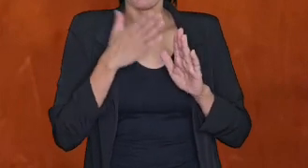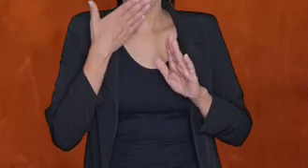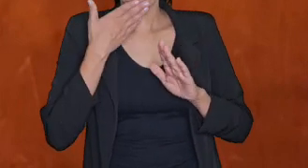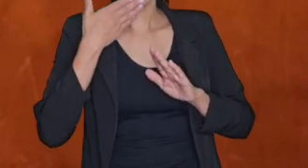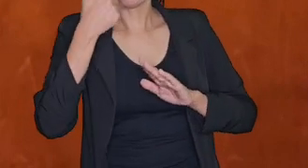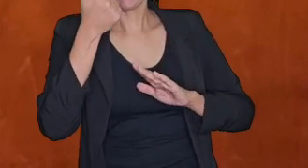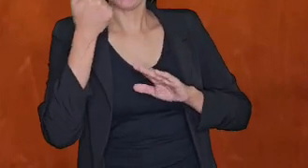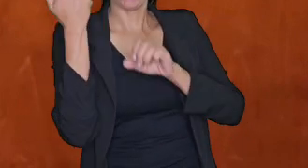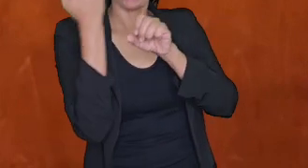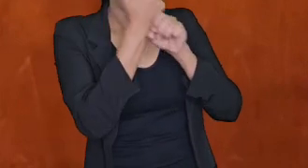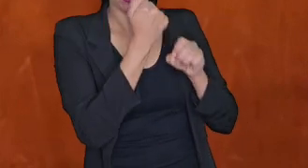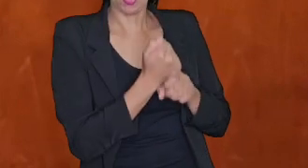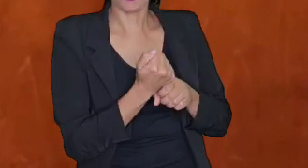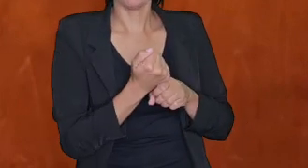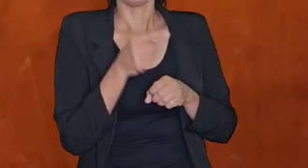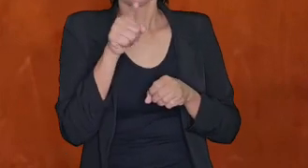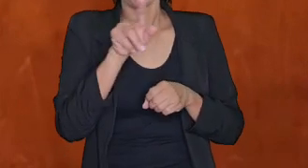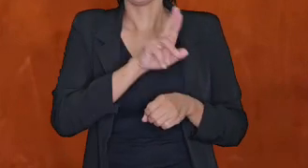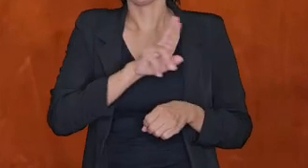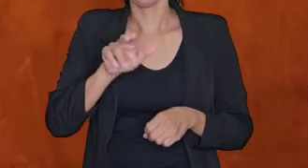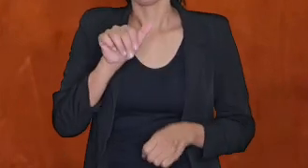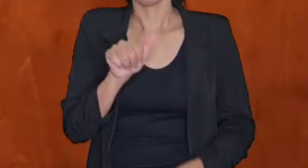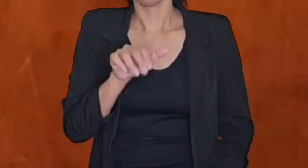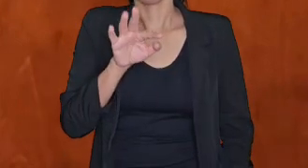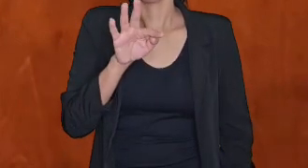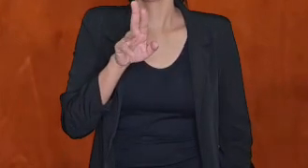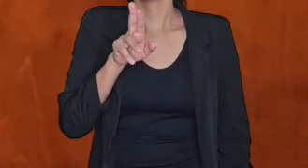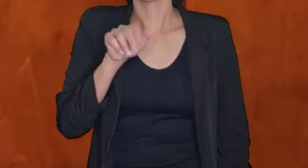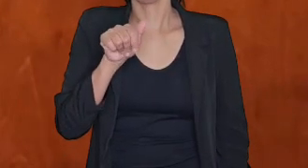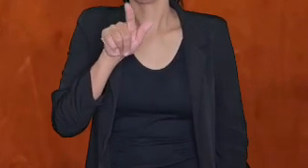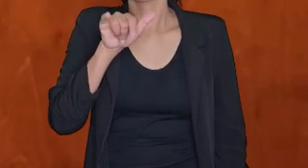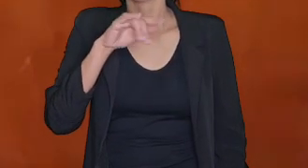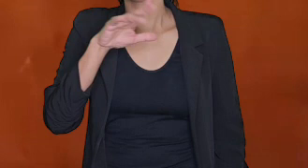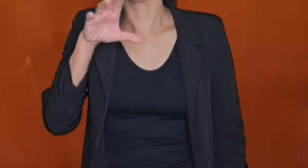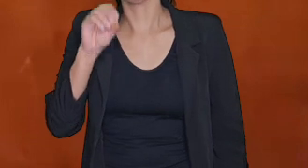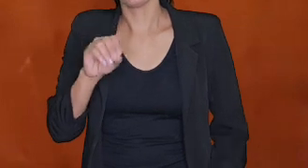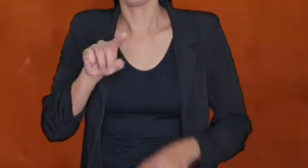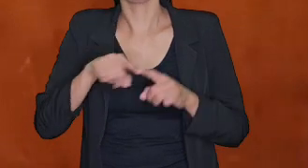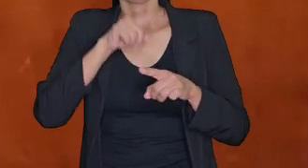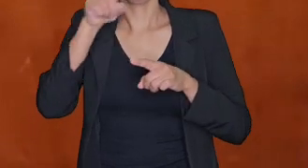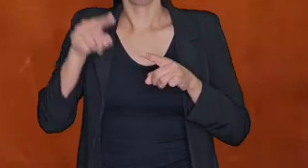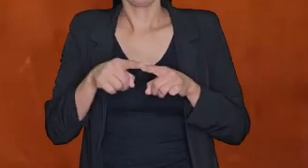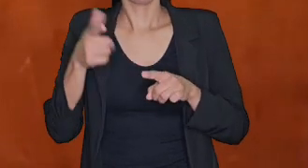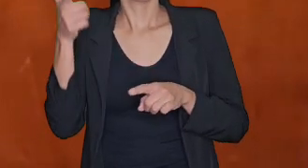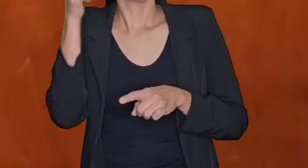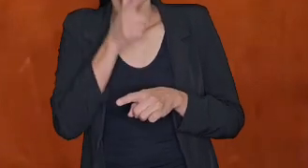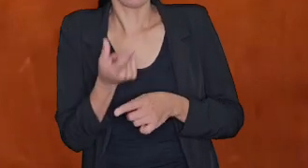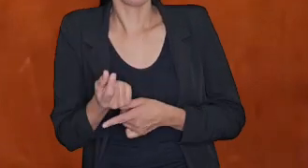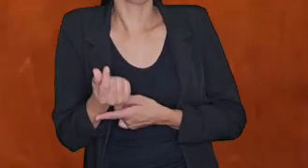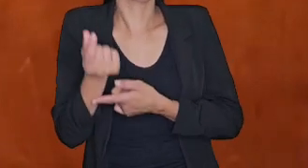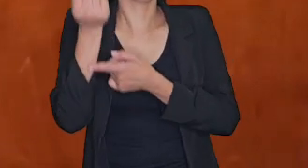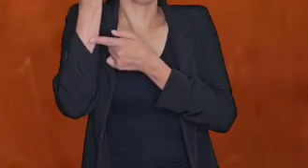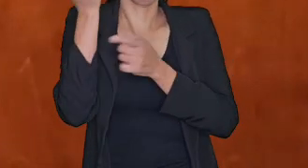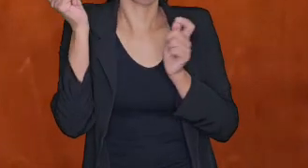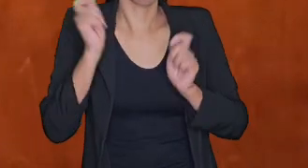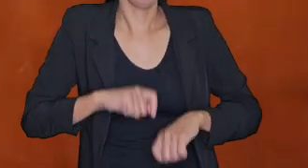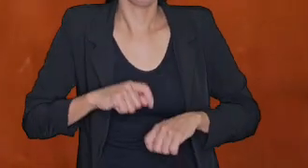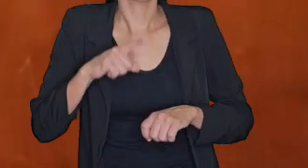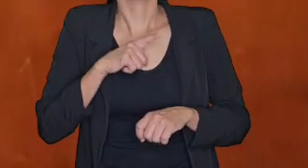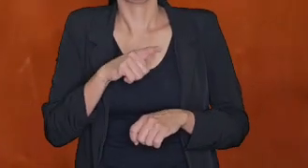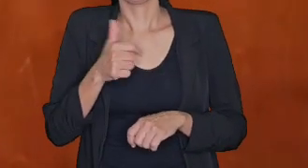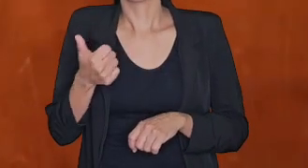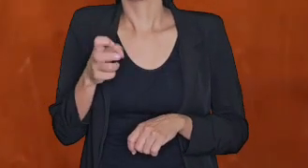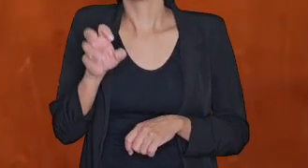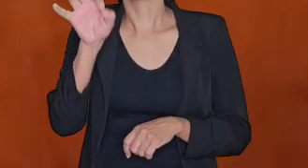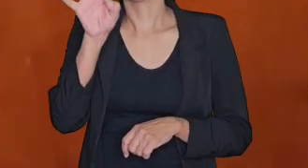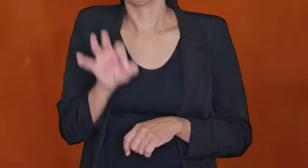você valoriza o bem, e aí o que você chamou de atualização, isso é fato gerador do ganho de capital,